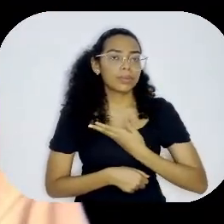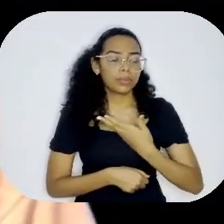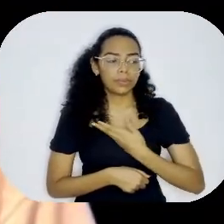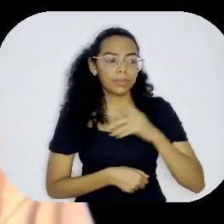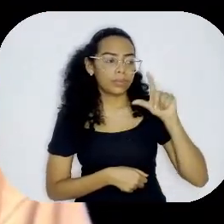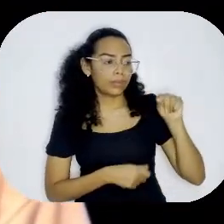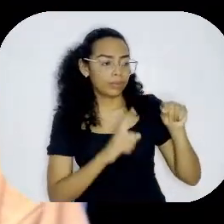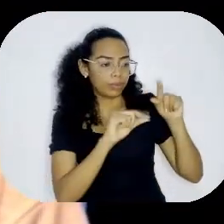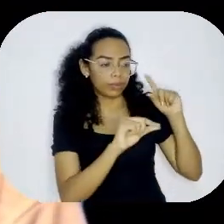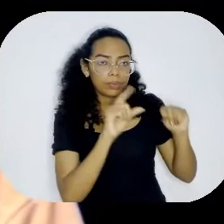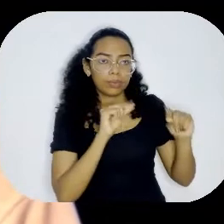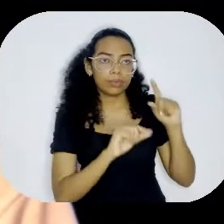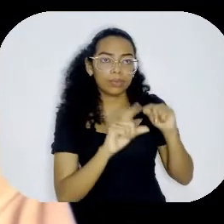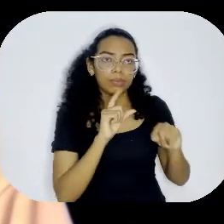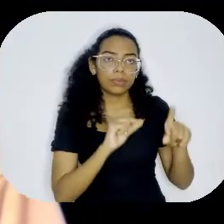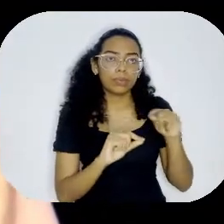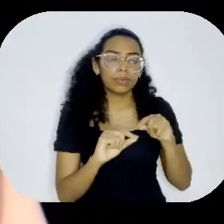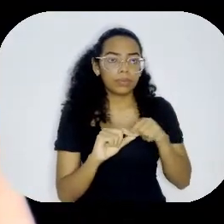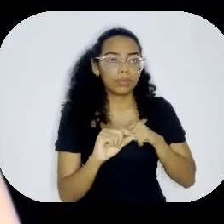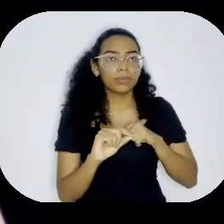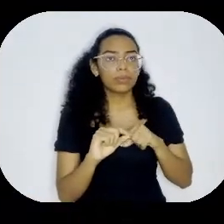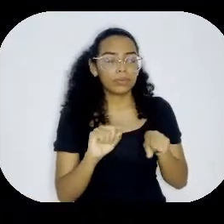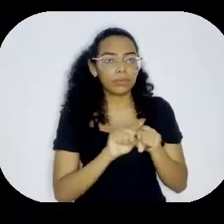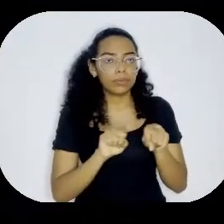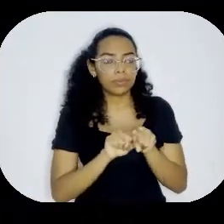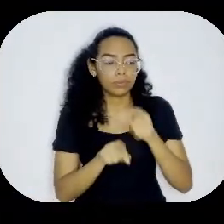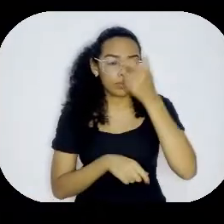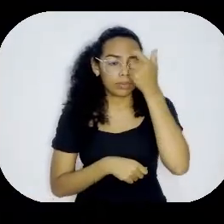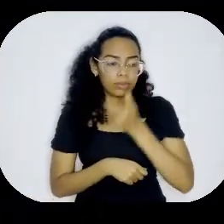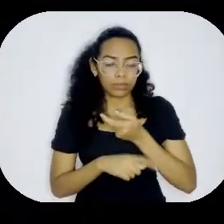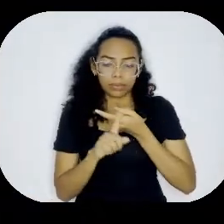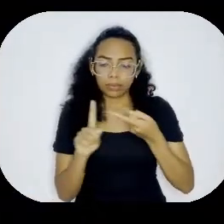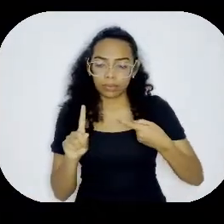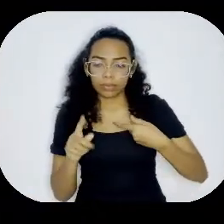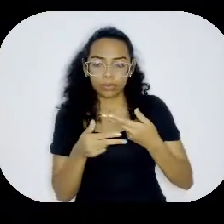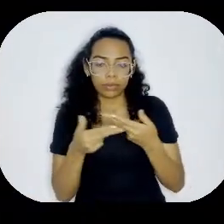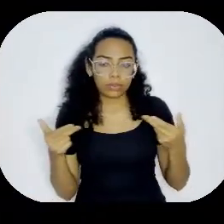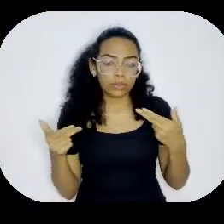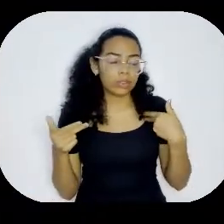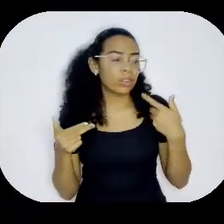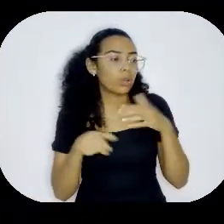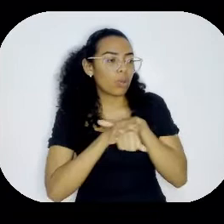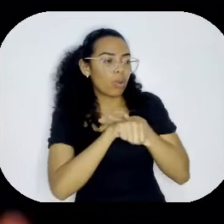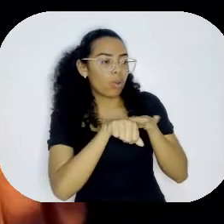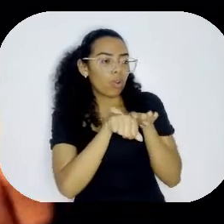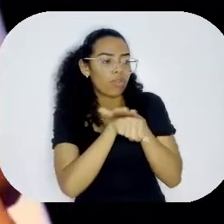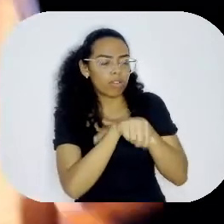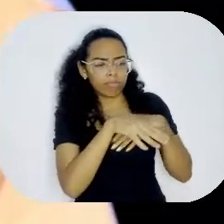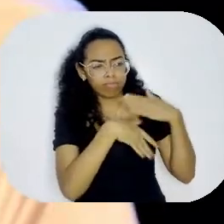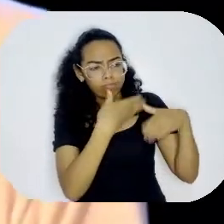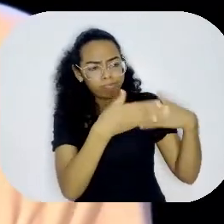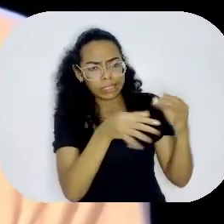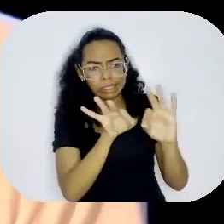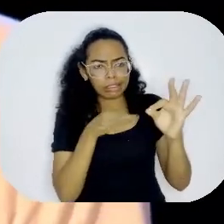dois irmãos e alguns amigos saíram de cena. Parte de mim é efeito.